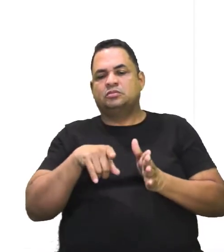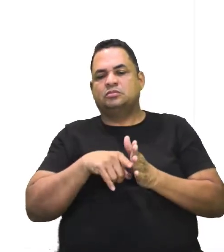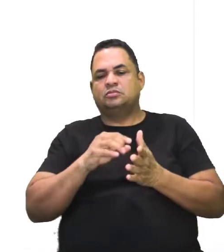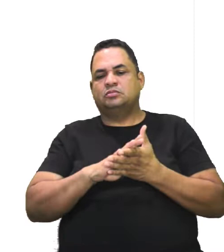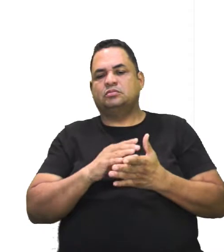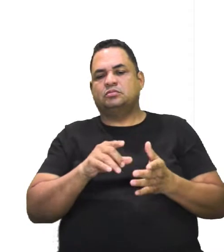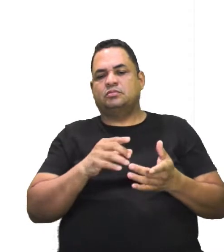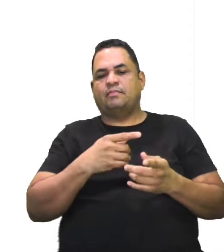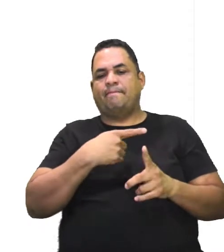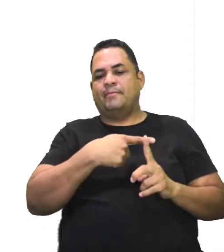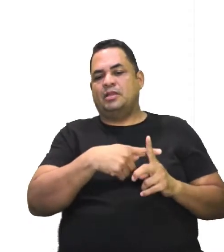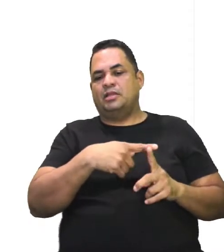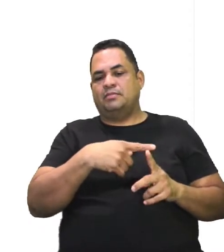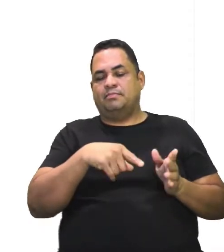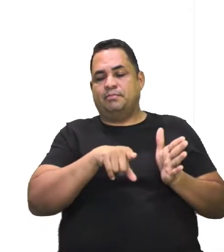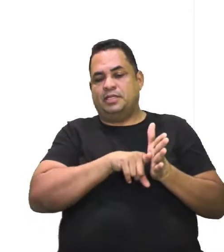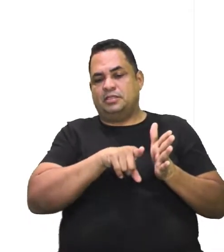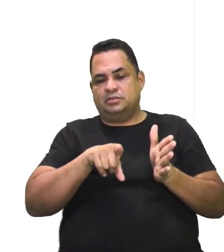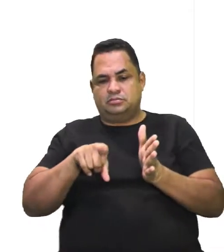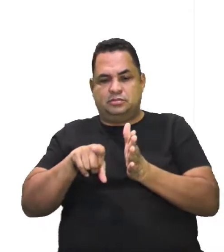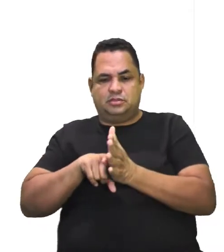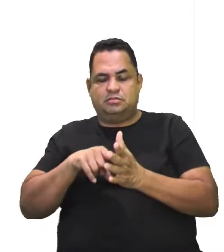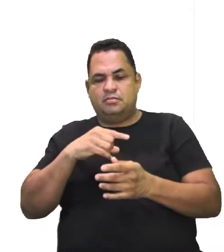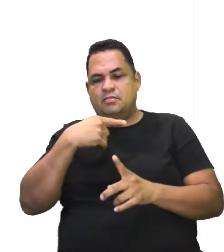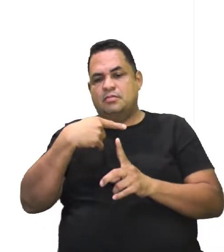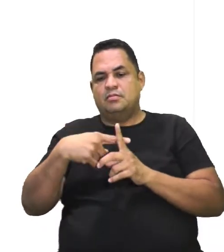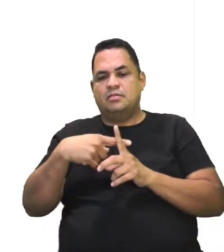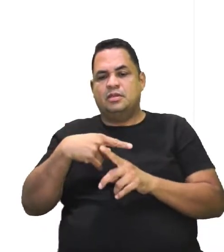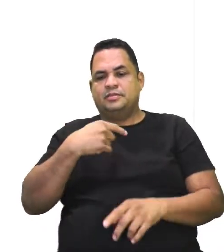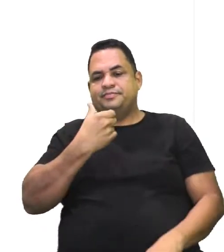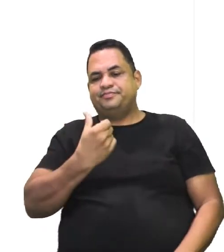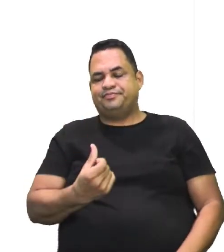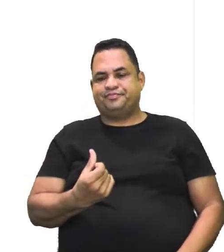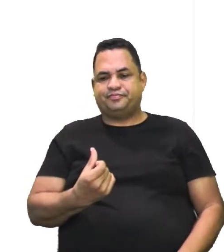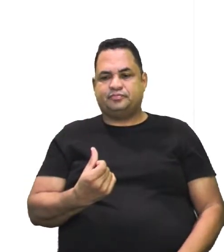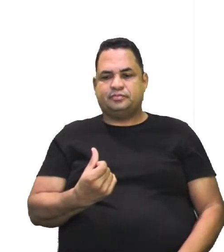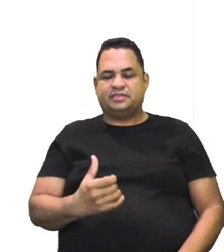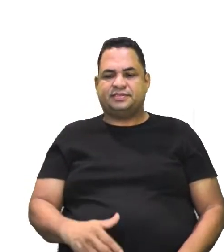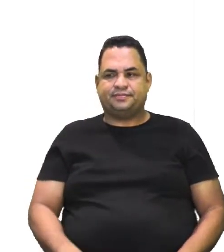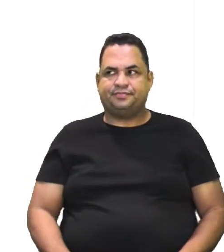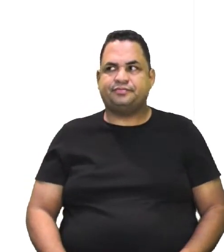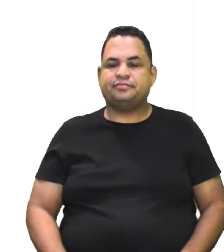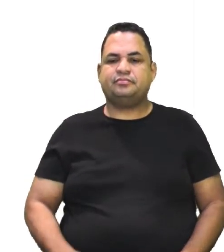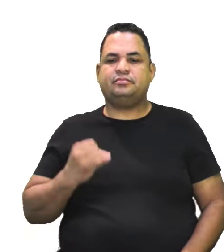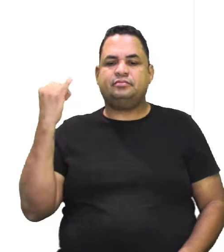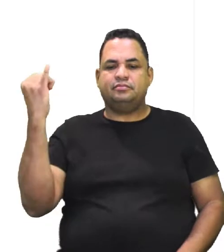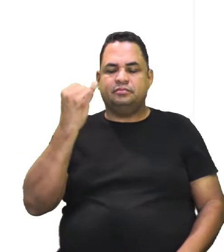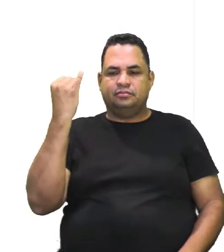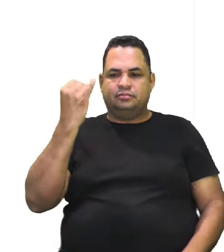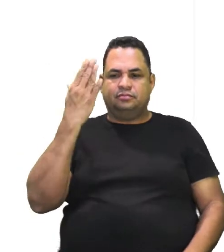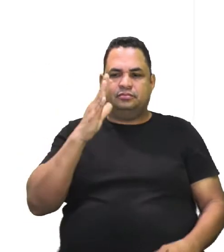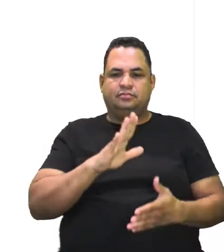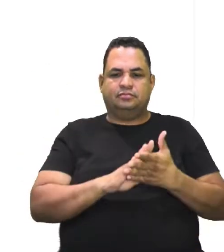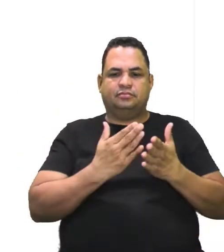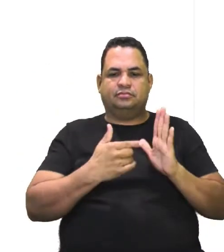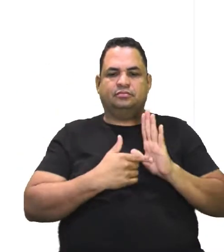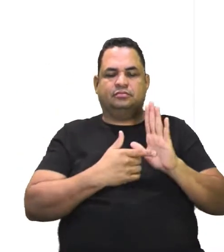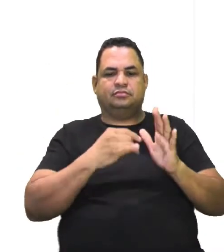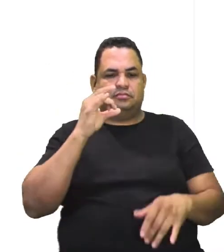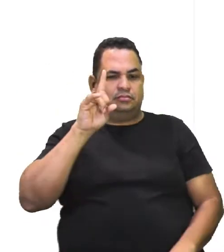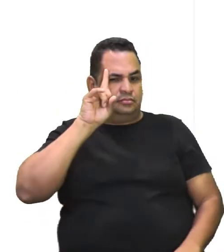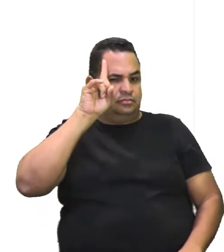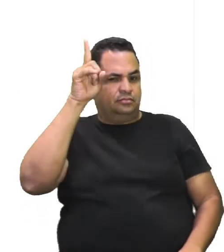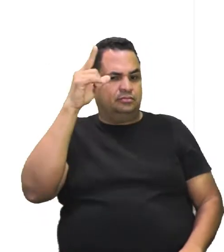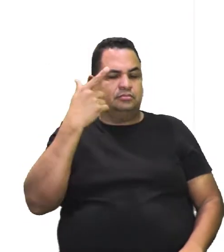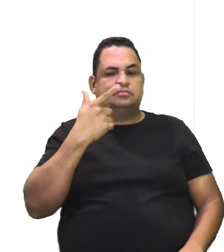negativo, menos com menos, mais 2 mais 4, 6. E é importante ressaltar essa ideia